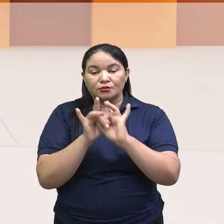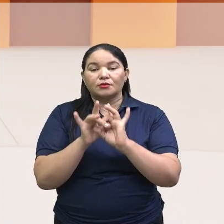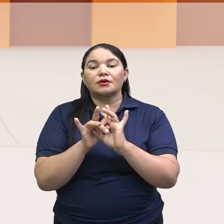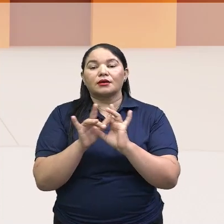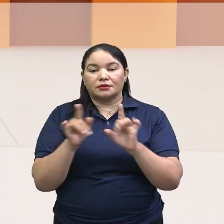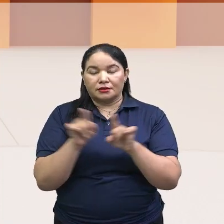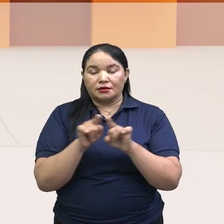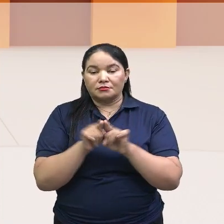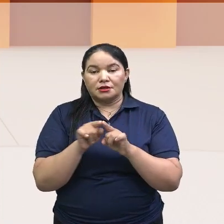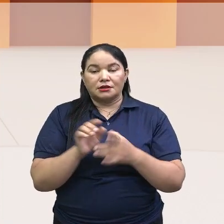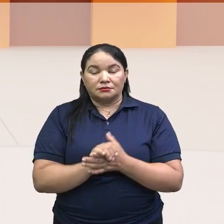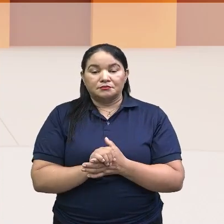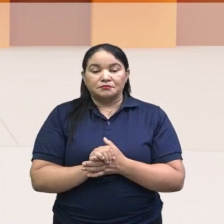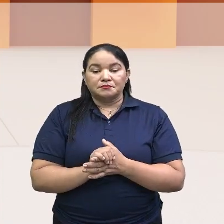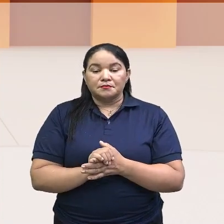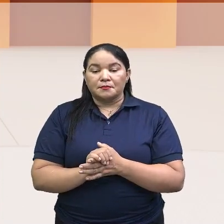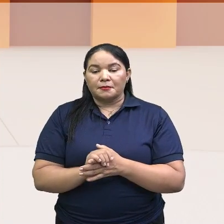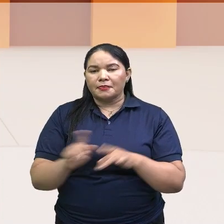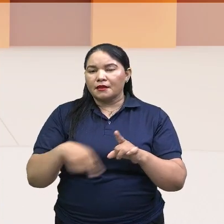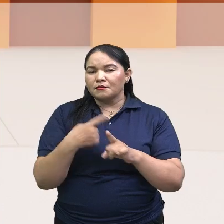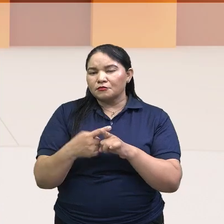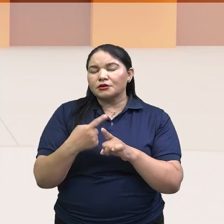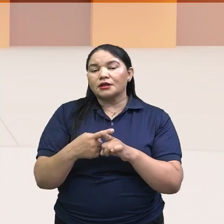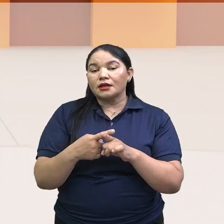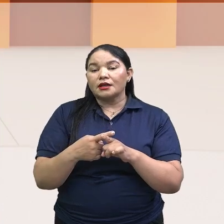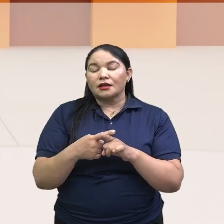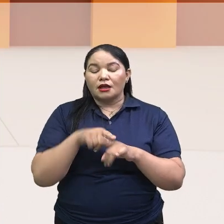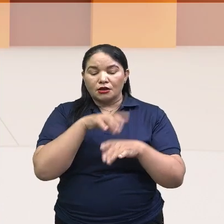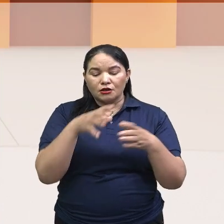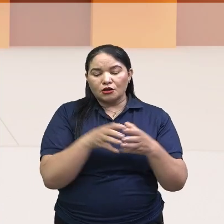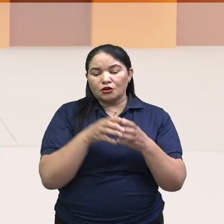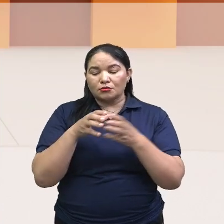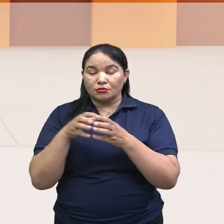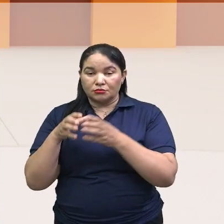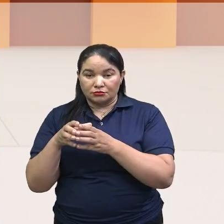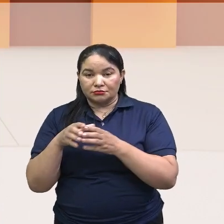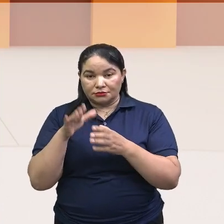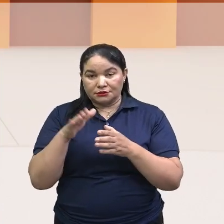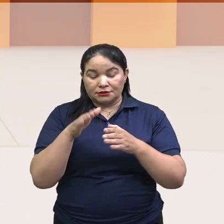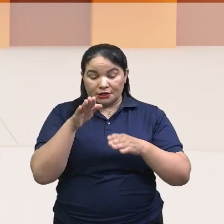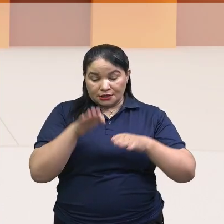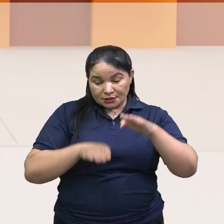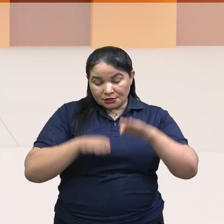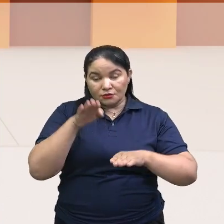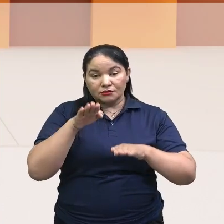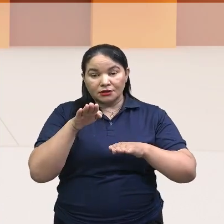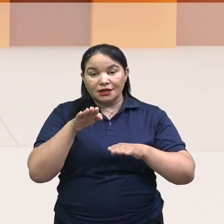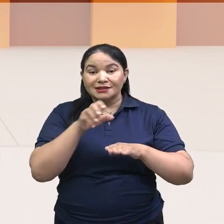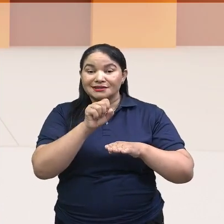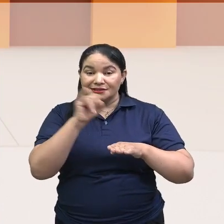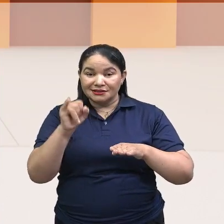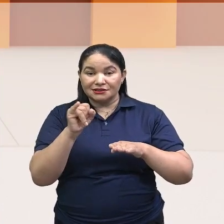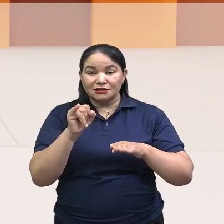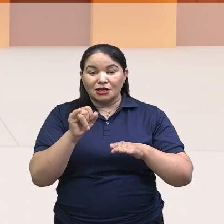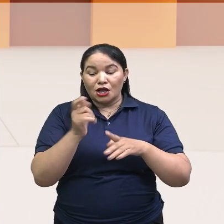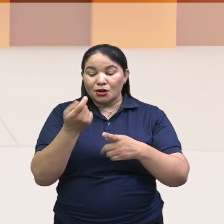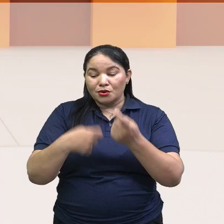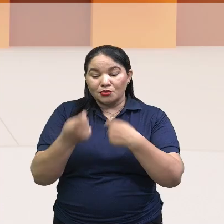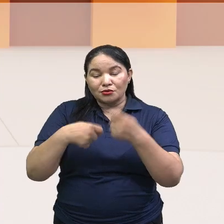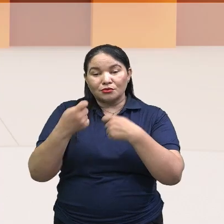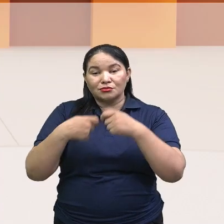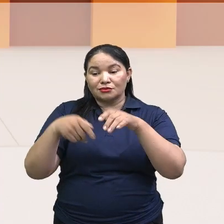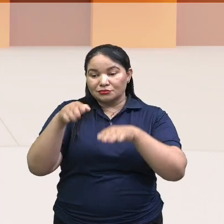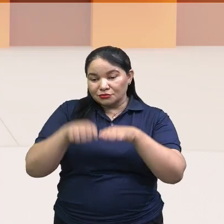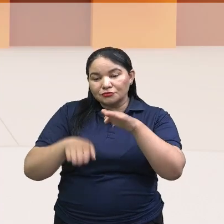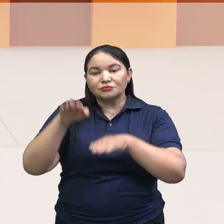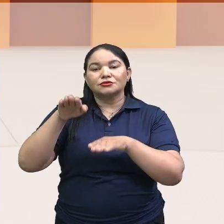se auto-perpetuam, né? Vejam lá, ninguém pode ter uma desigualdade social sem ter uma desigualdade econômica, né?